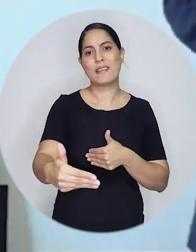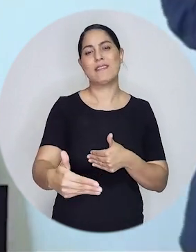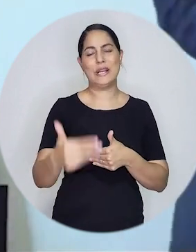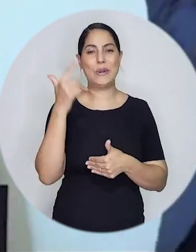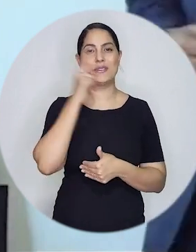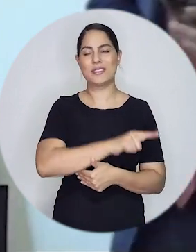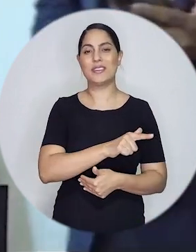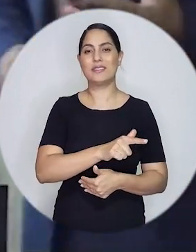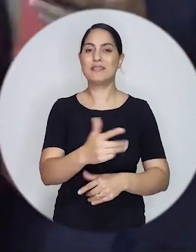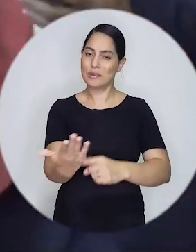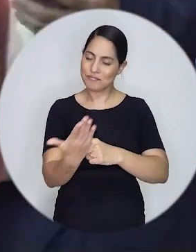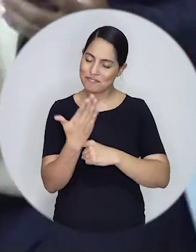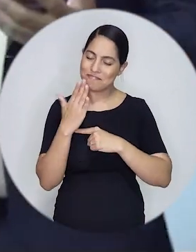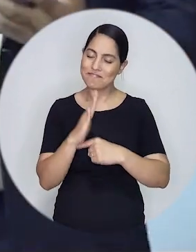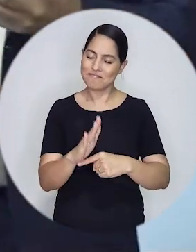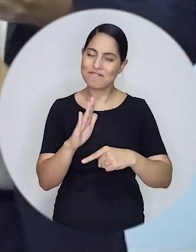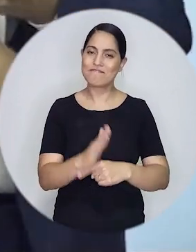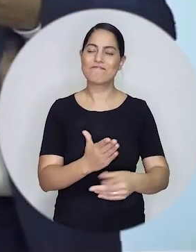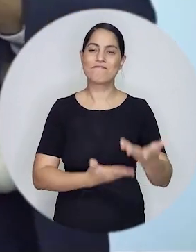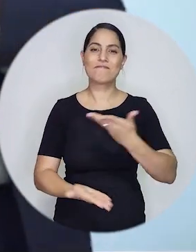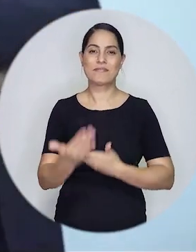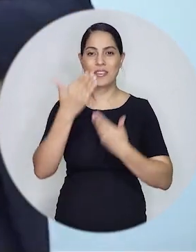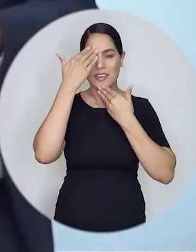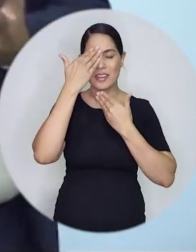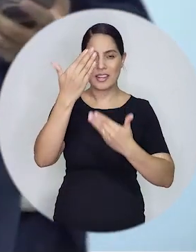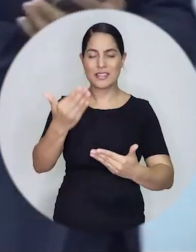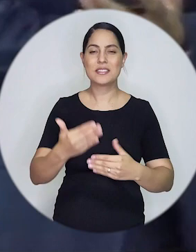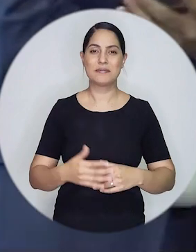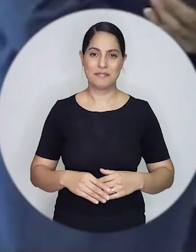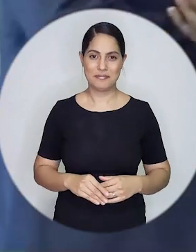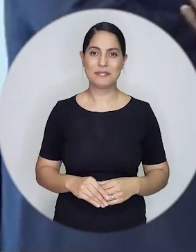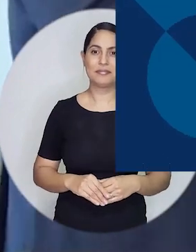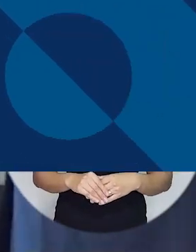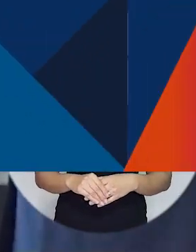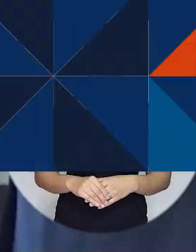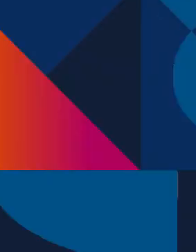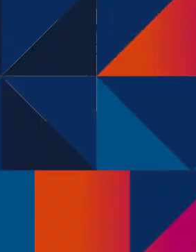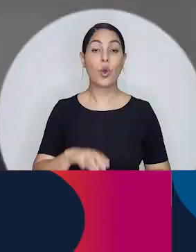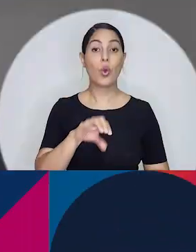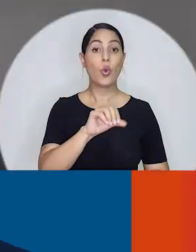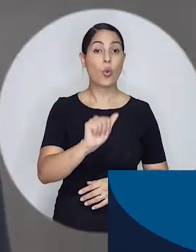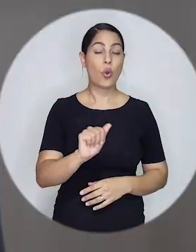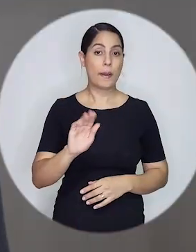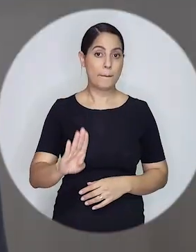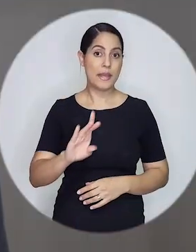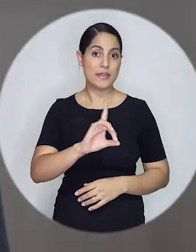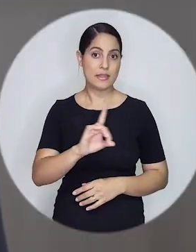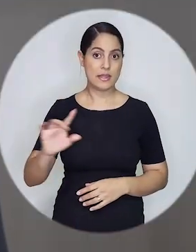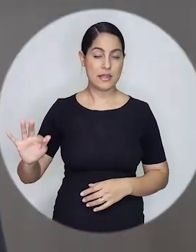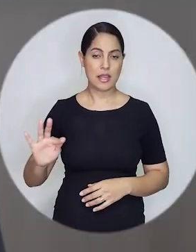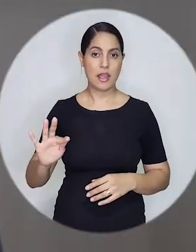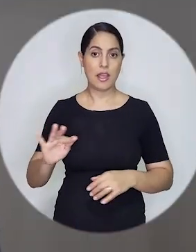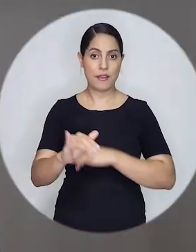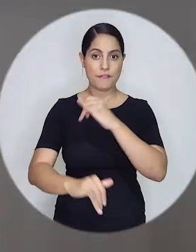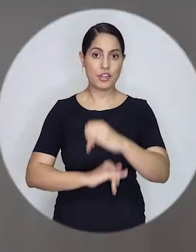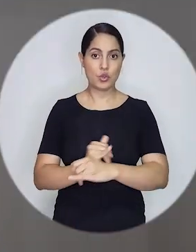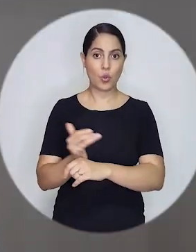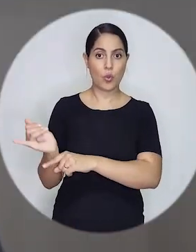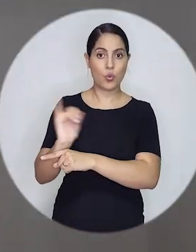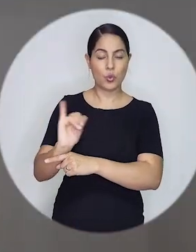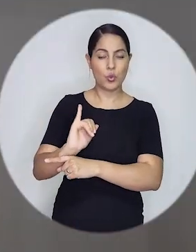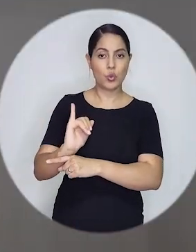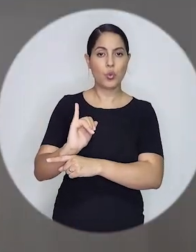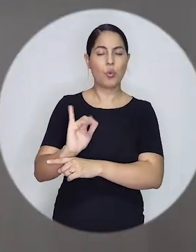aos membros da mesa, ao Thomas Law, ao Sóstenes, entre outros, que nos ajudaram muito. A OABDF também realizou um